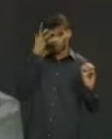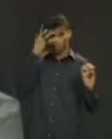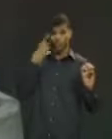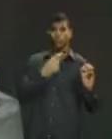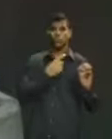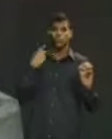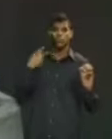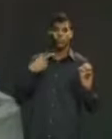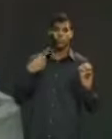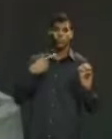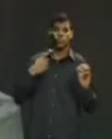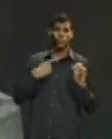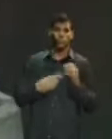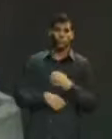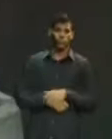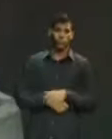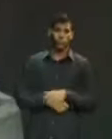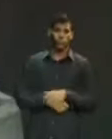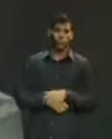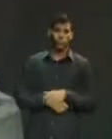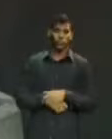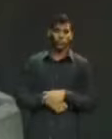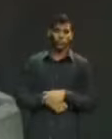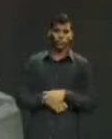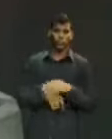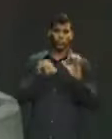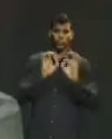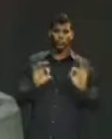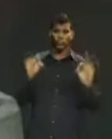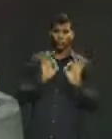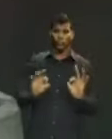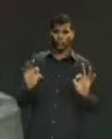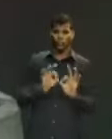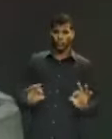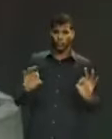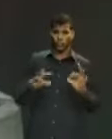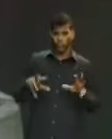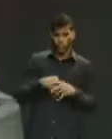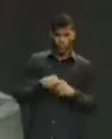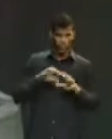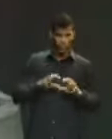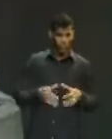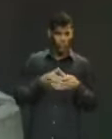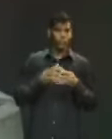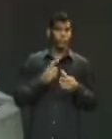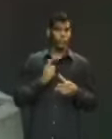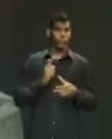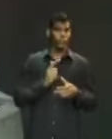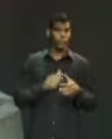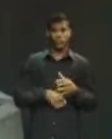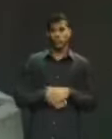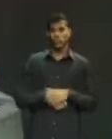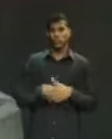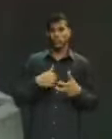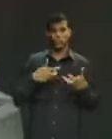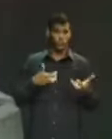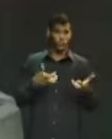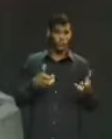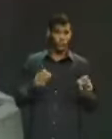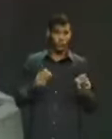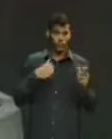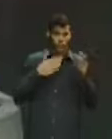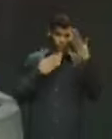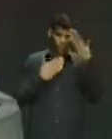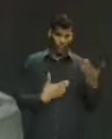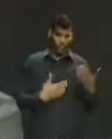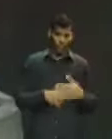Nós temos um conjunto de frases geradoras na nossa equipe, e aqui eu queria agradecer